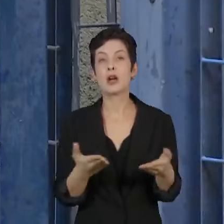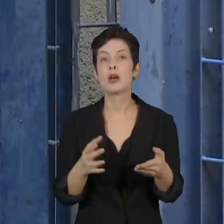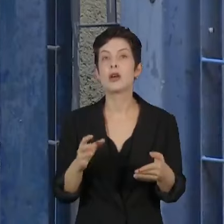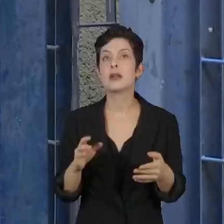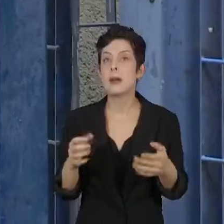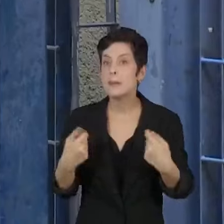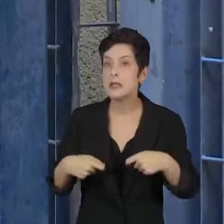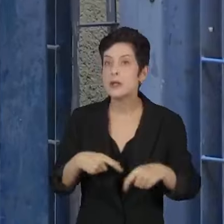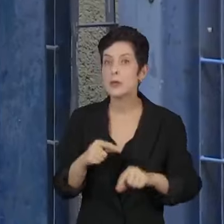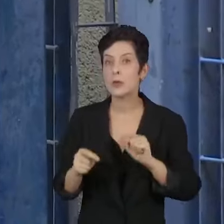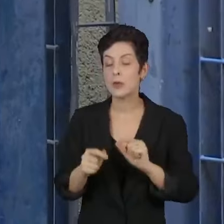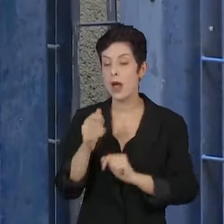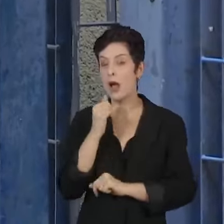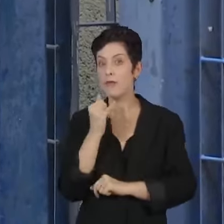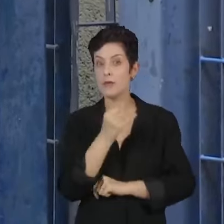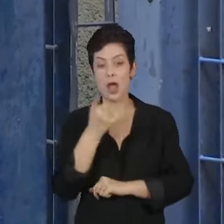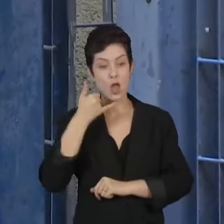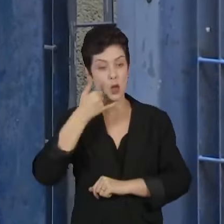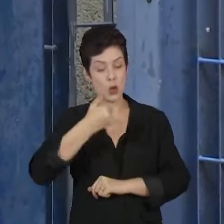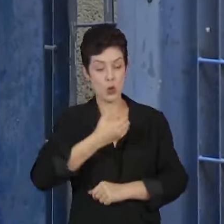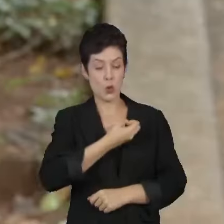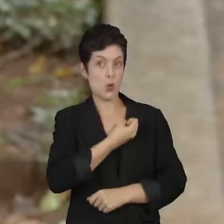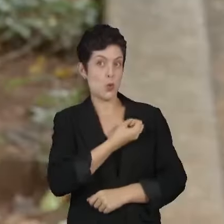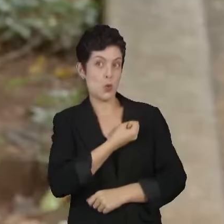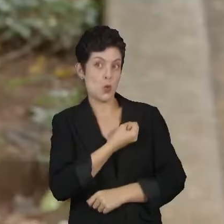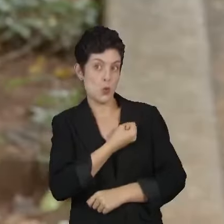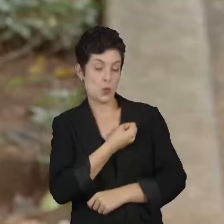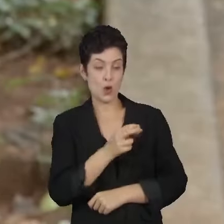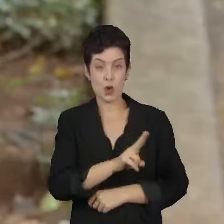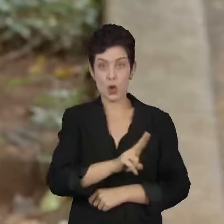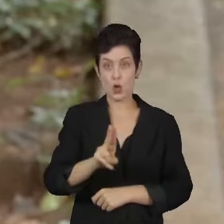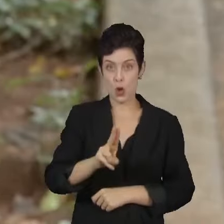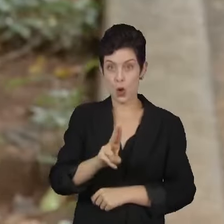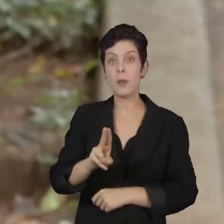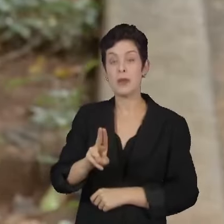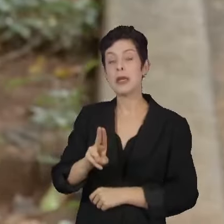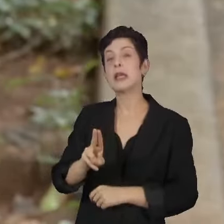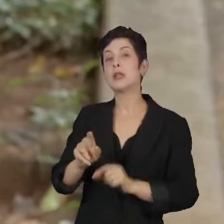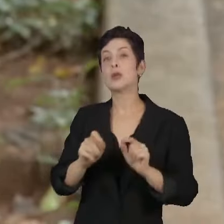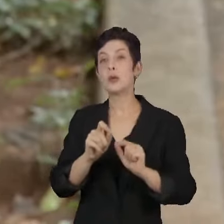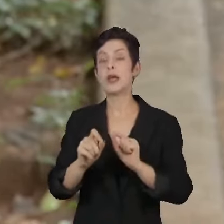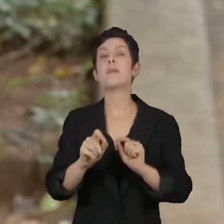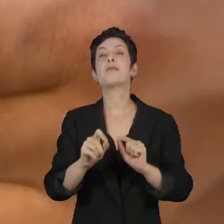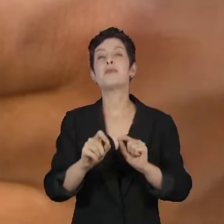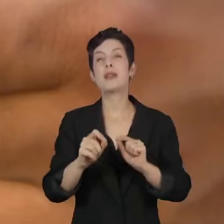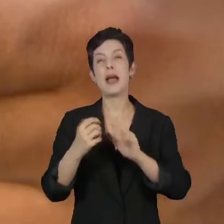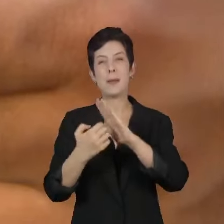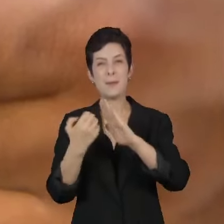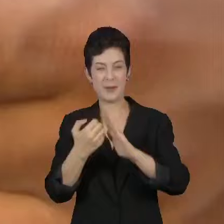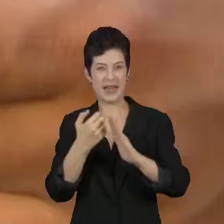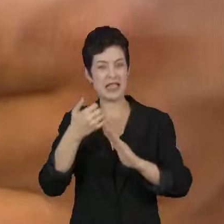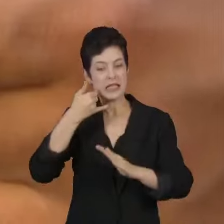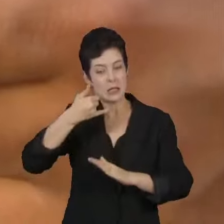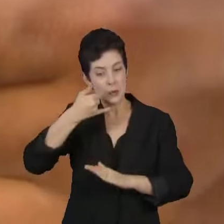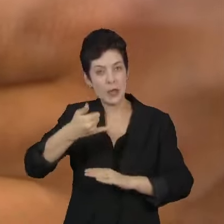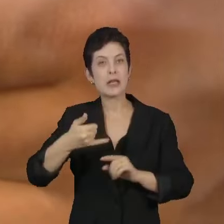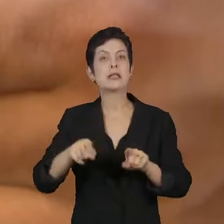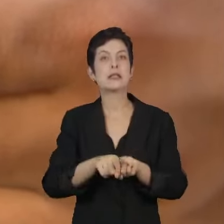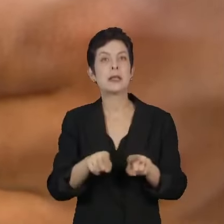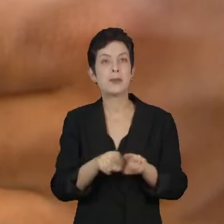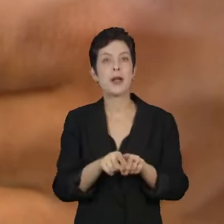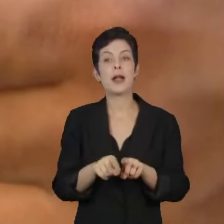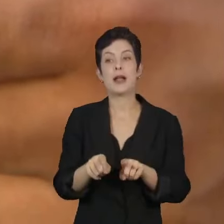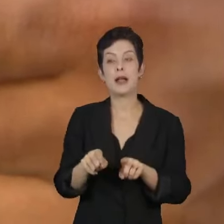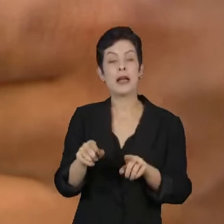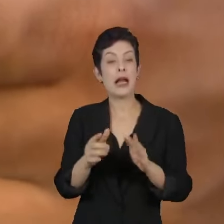é necessário informar o número de telefone, o nome da operadora e a marca do aparelho. O usuário também ganhou